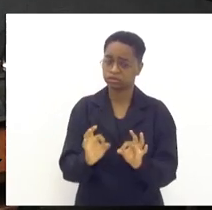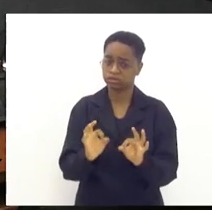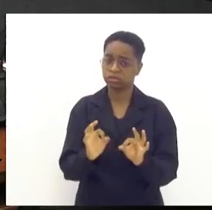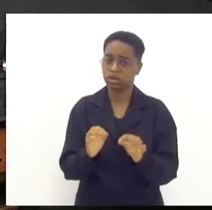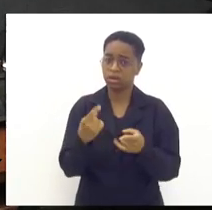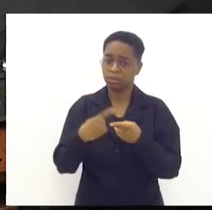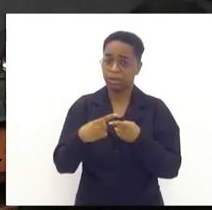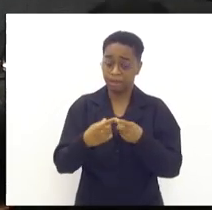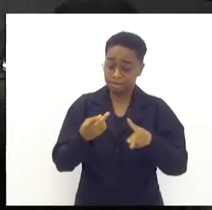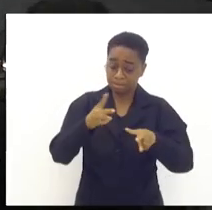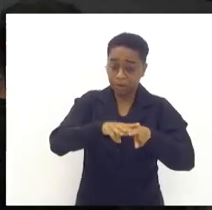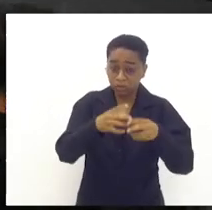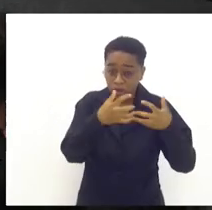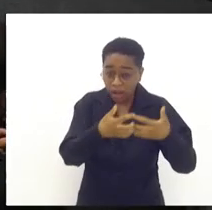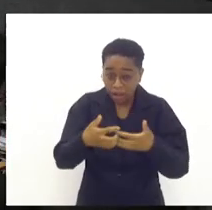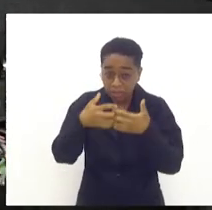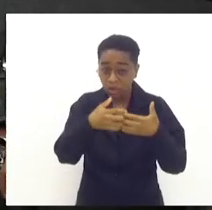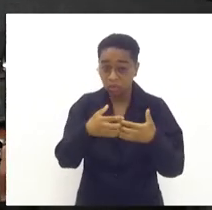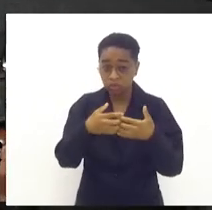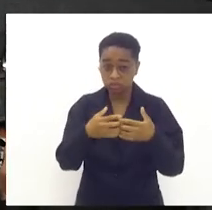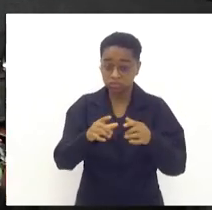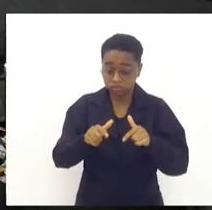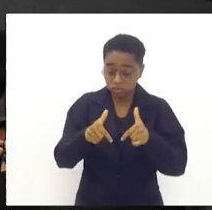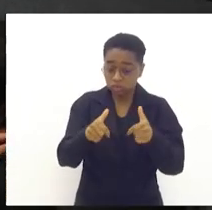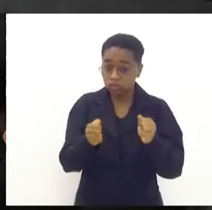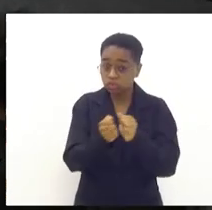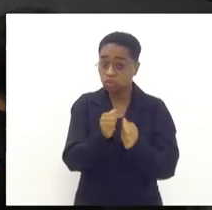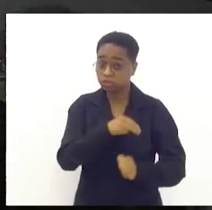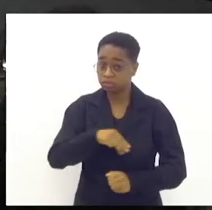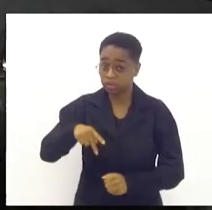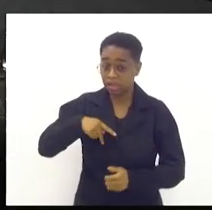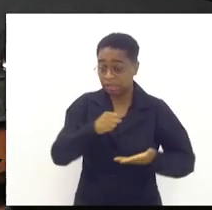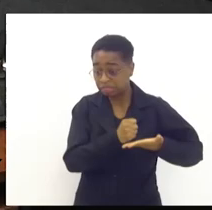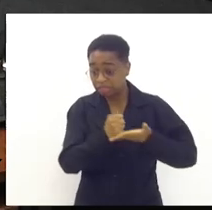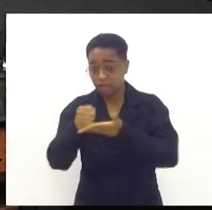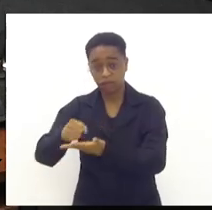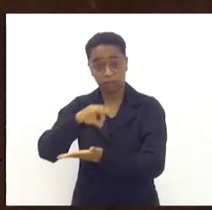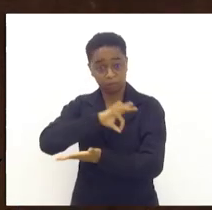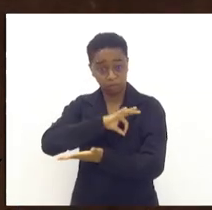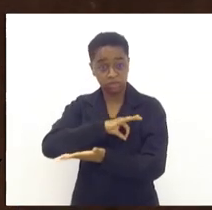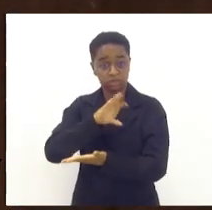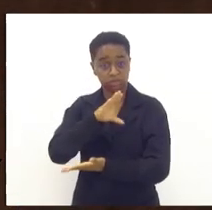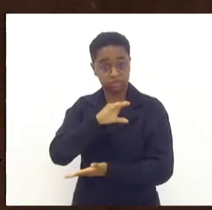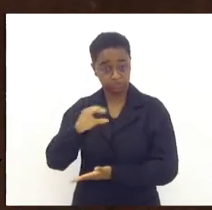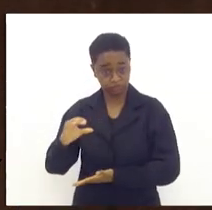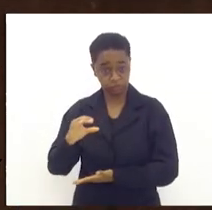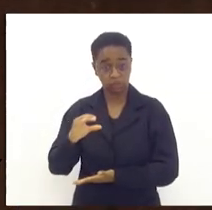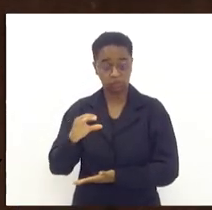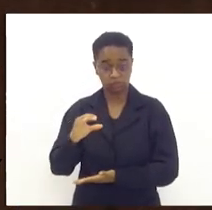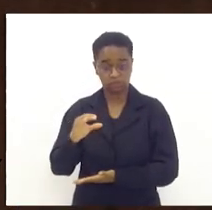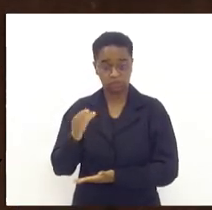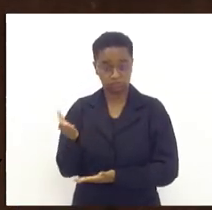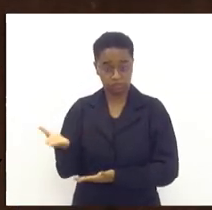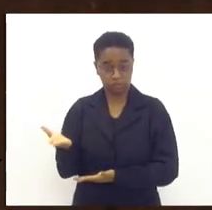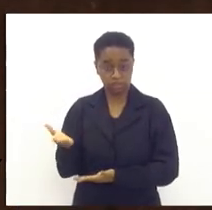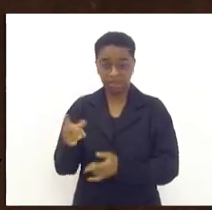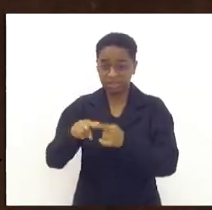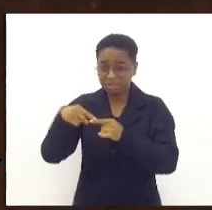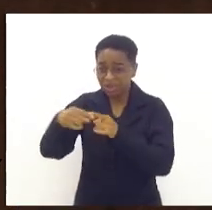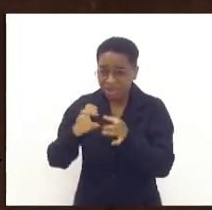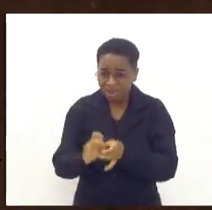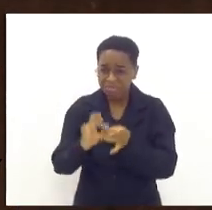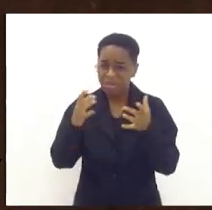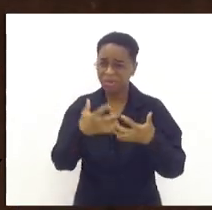apreende o caminhão com operação junto com o Ministério Público, leva para a Polícia Civil, a Casa do Civil, que é a cidade da polícia, e chega lá,